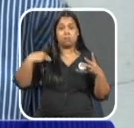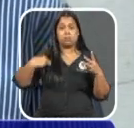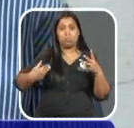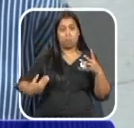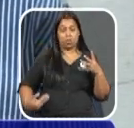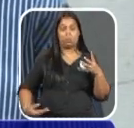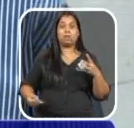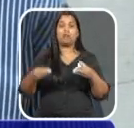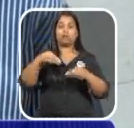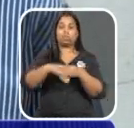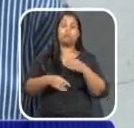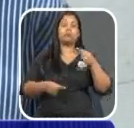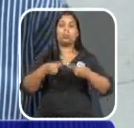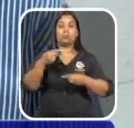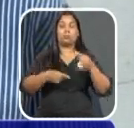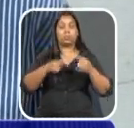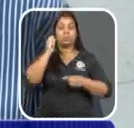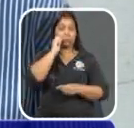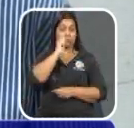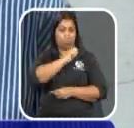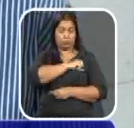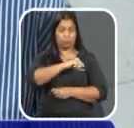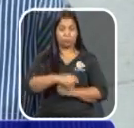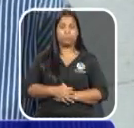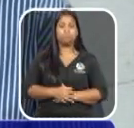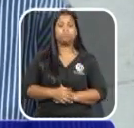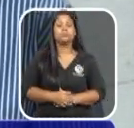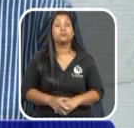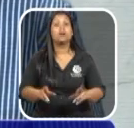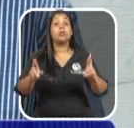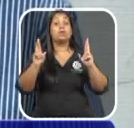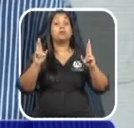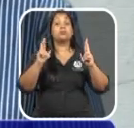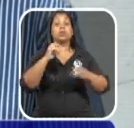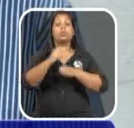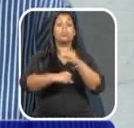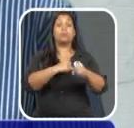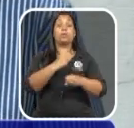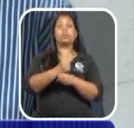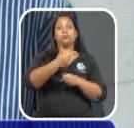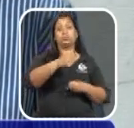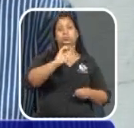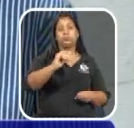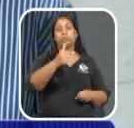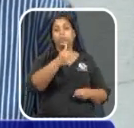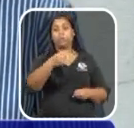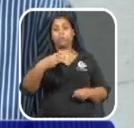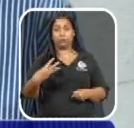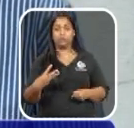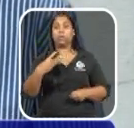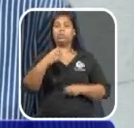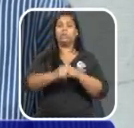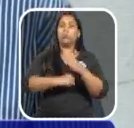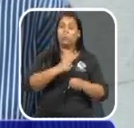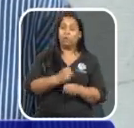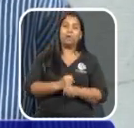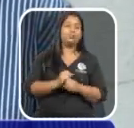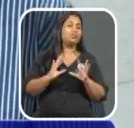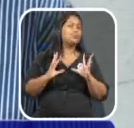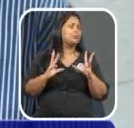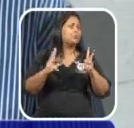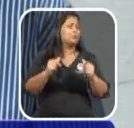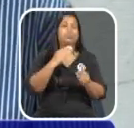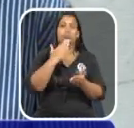moralidade dentro da política riopretense, né? O que eu espero para 2023 é um ano onde que todas